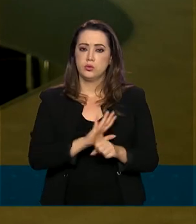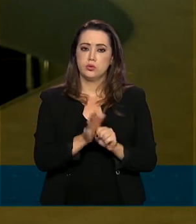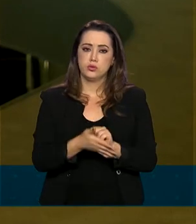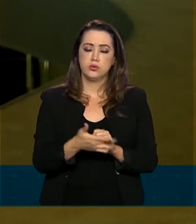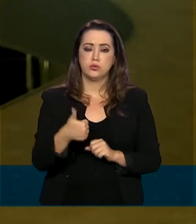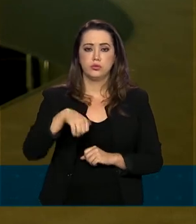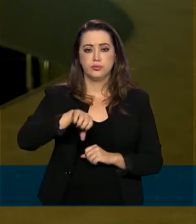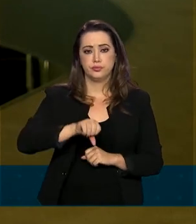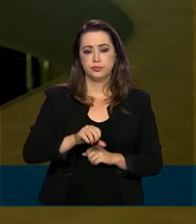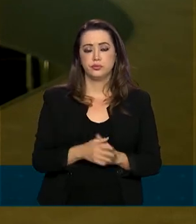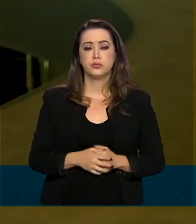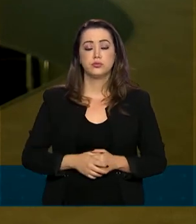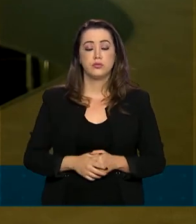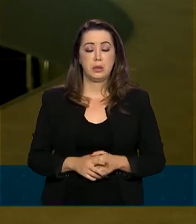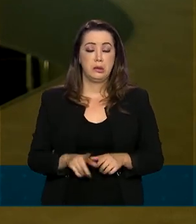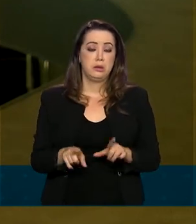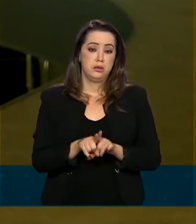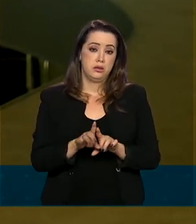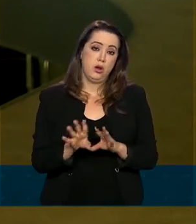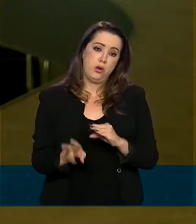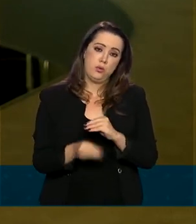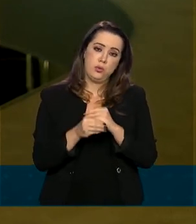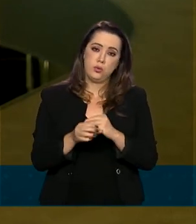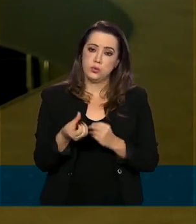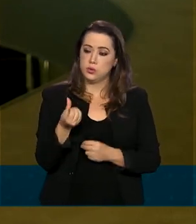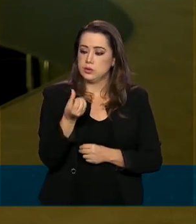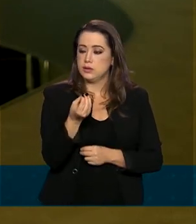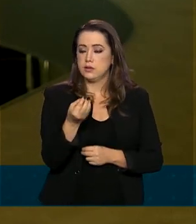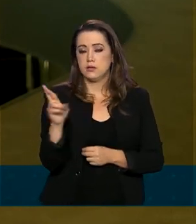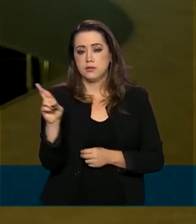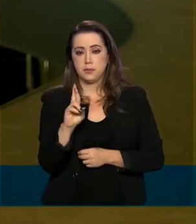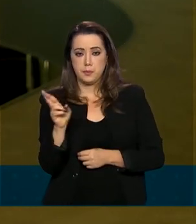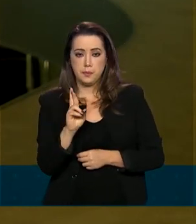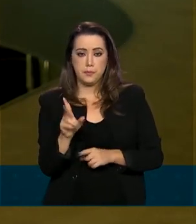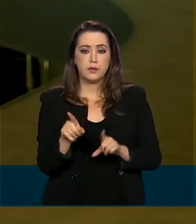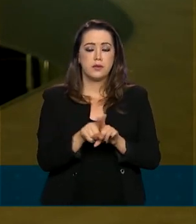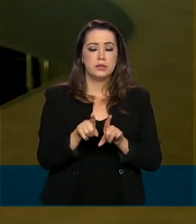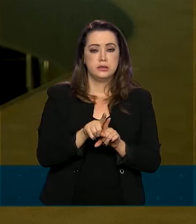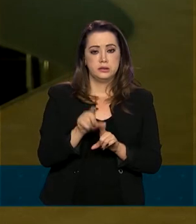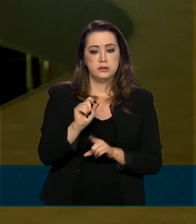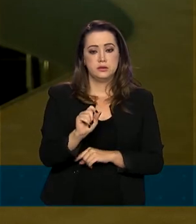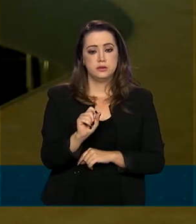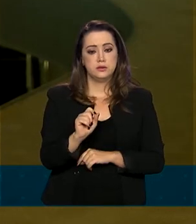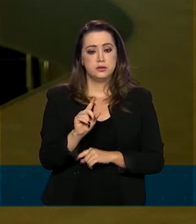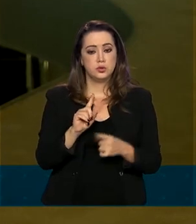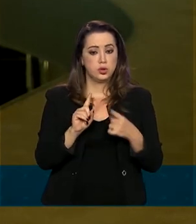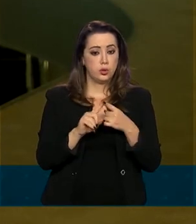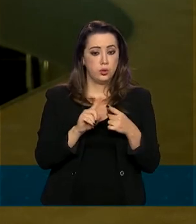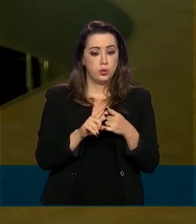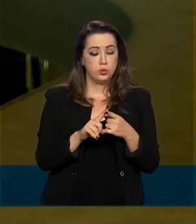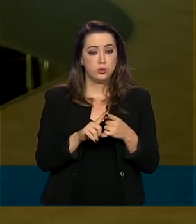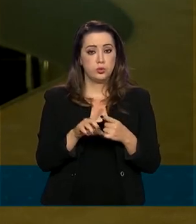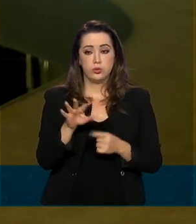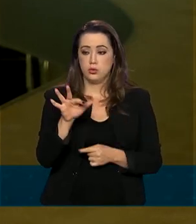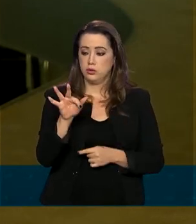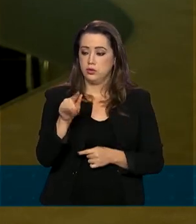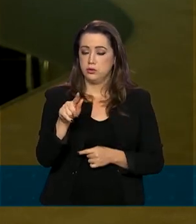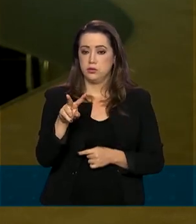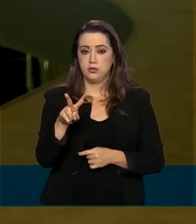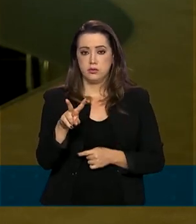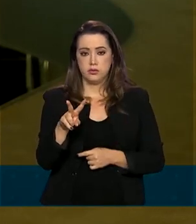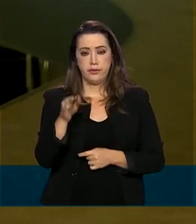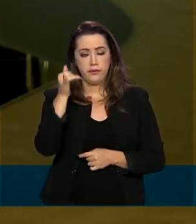-19. Isso inclui o auxílio emergencial de 600 reais, que, segundo a Fundação Getúlio Vargas,